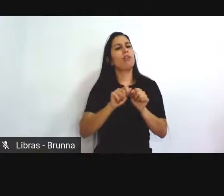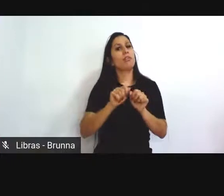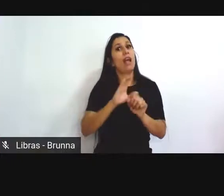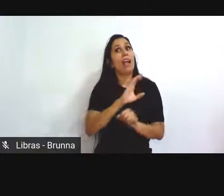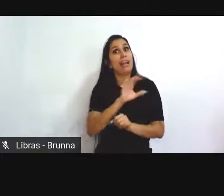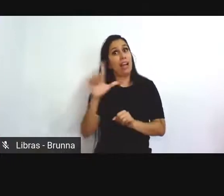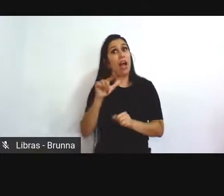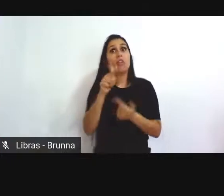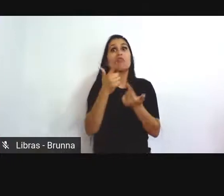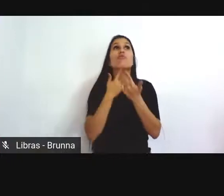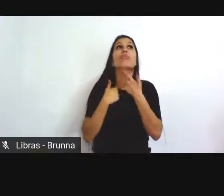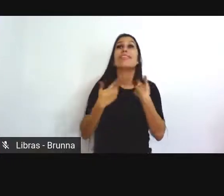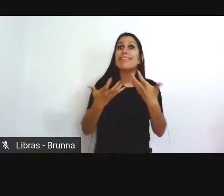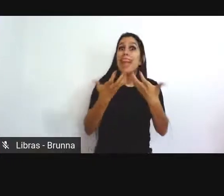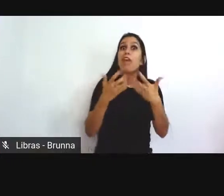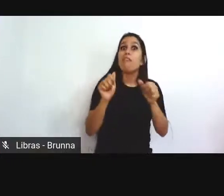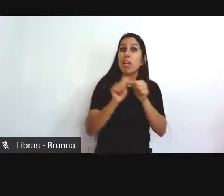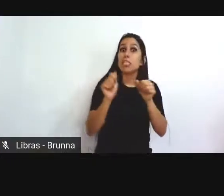de trabalho